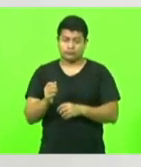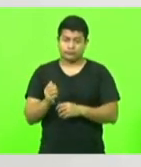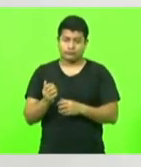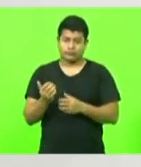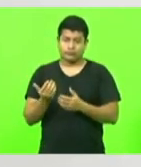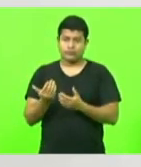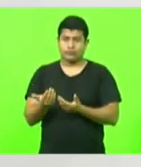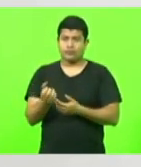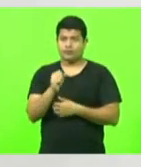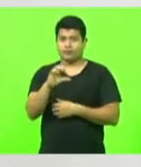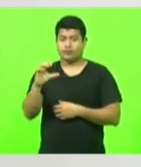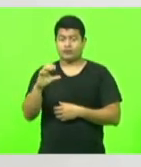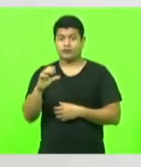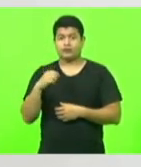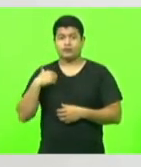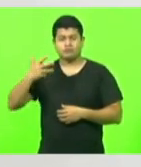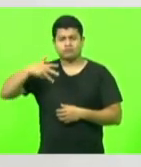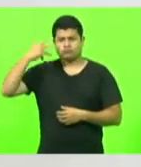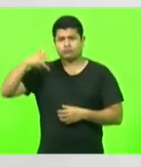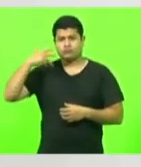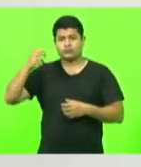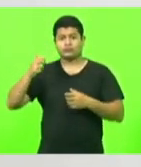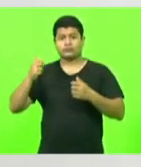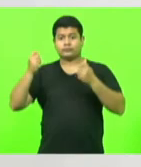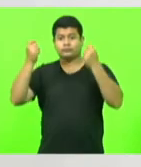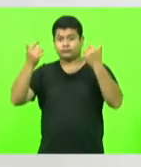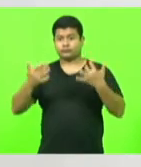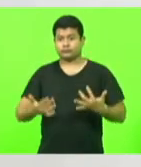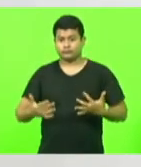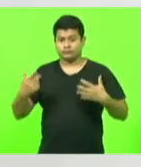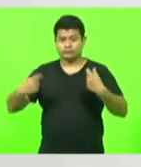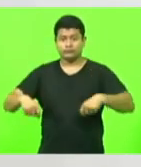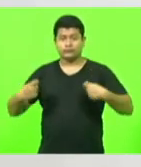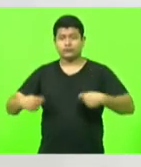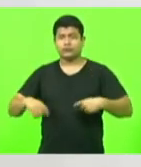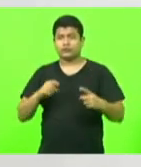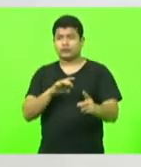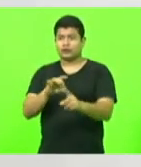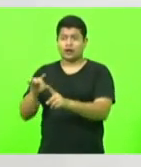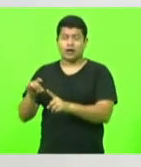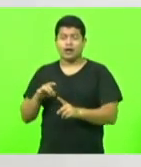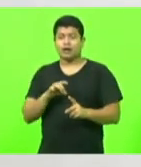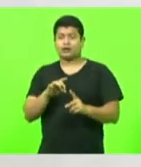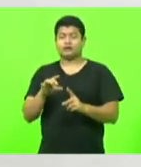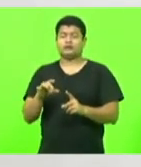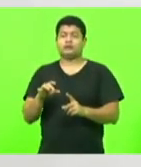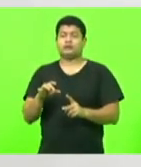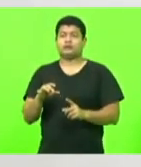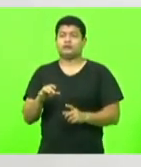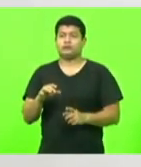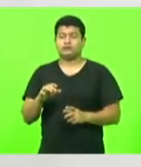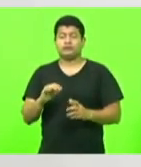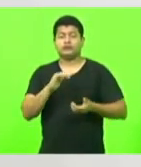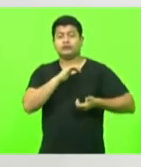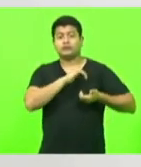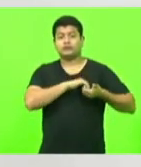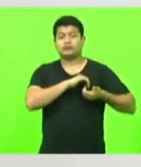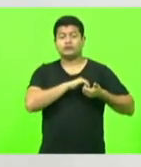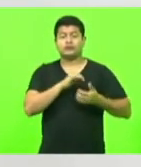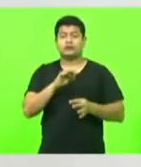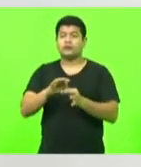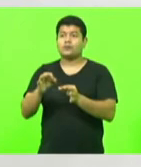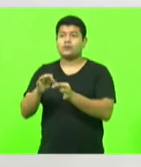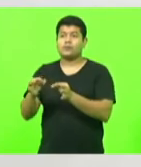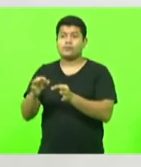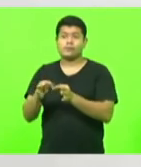fala também reflete as necessidades das defesas civis municipais de todo o Brasil. Eu agradeço a oportunidade e,